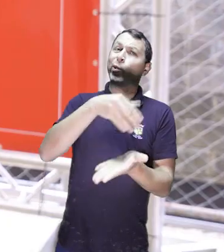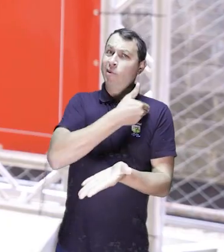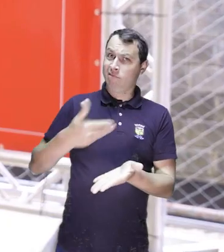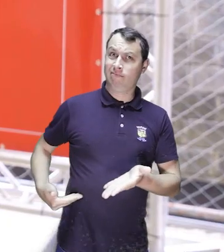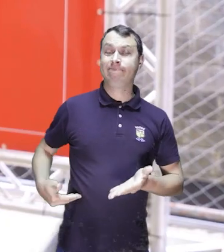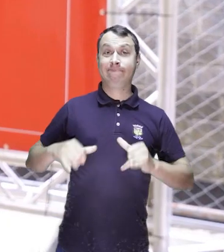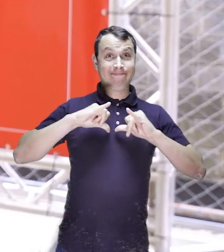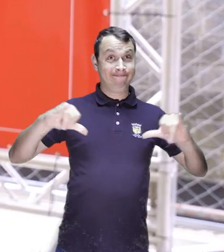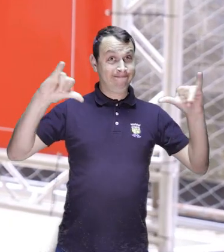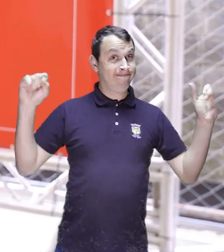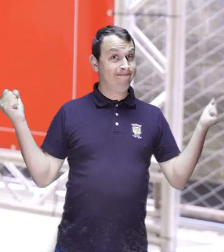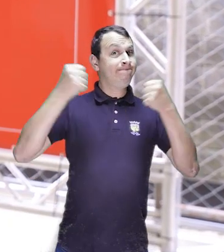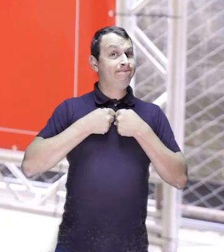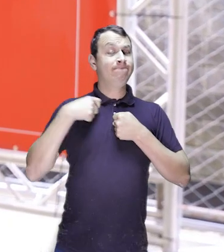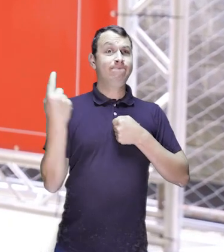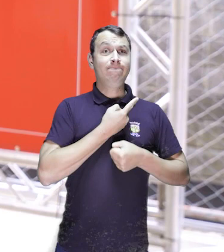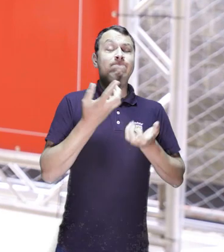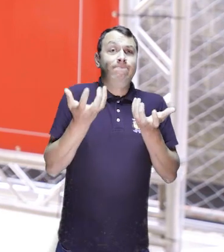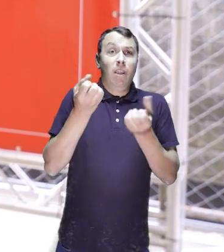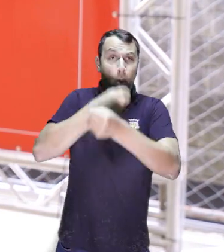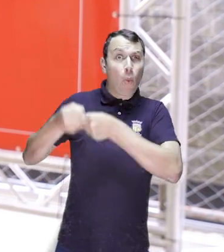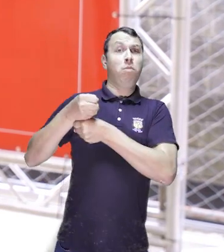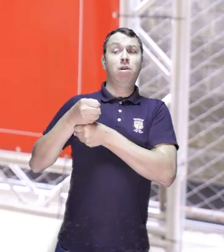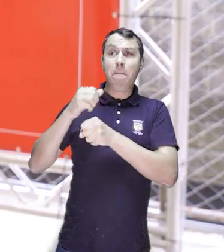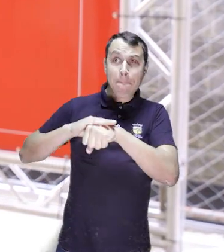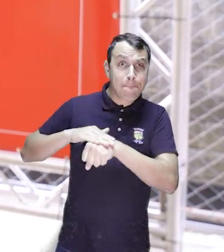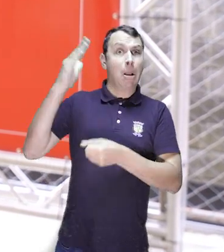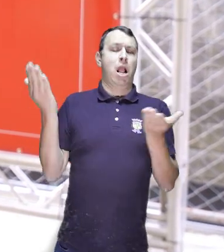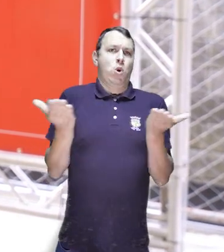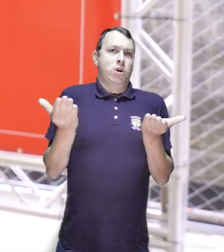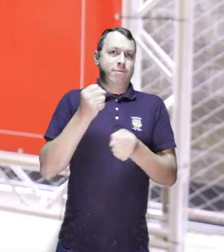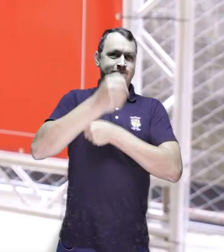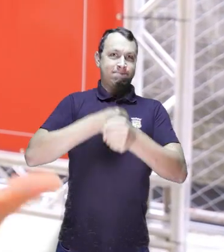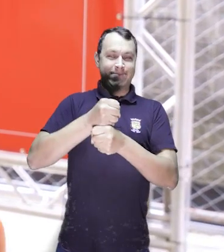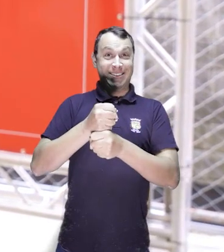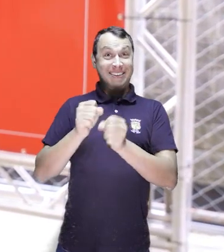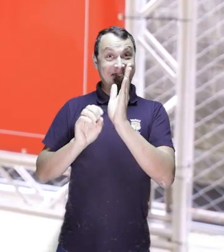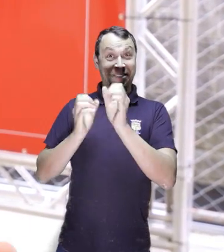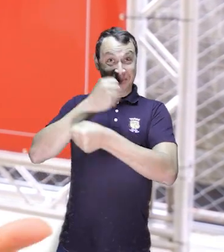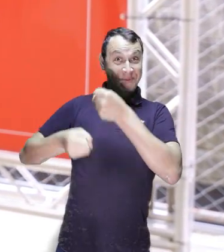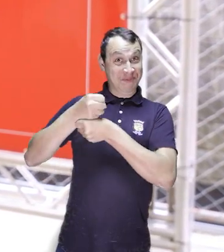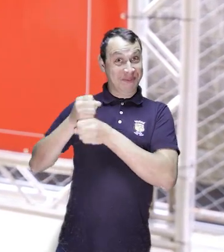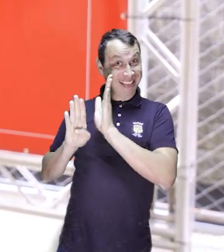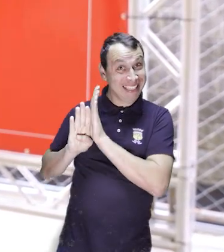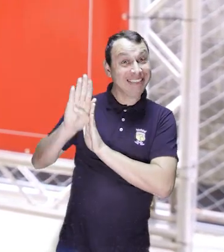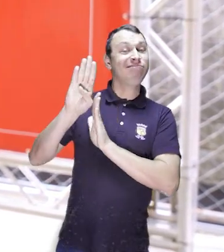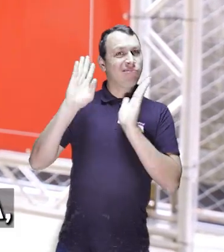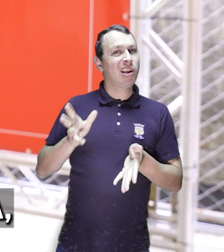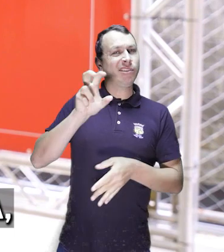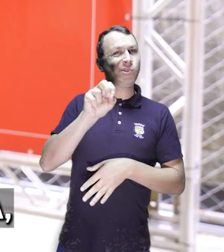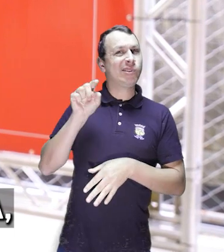municipais. Mais uma campanha do Agasalho e nós esperamos superar a campanha do ano passado, que já foi um sucesso com mais de 50 mil